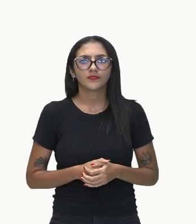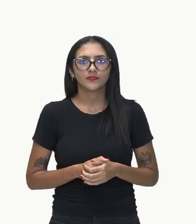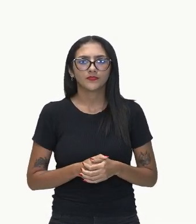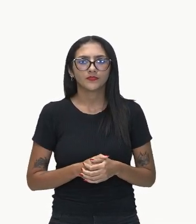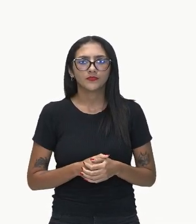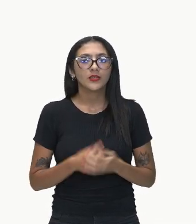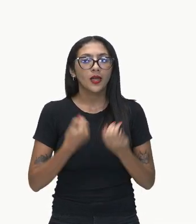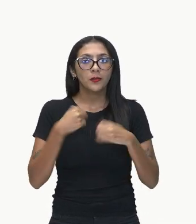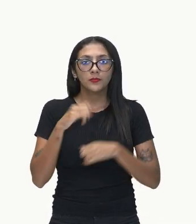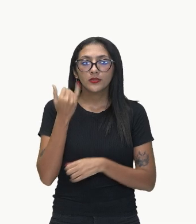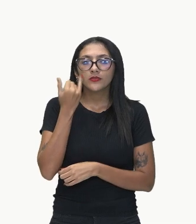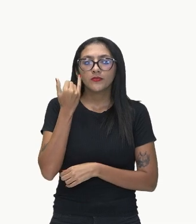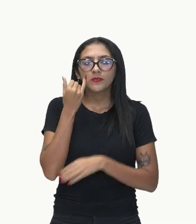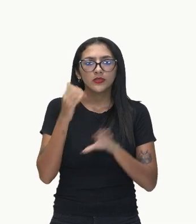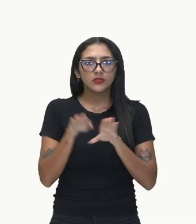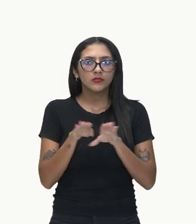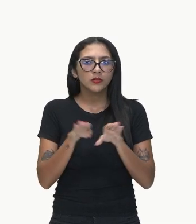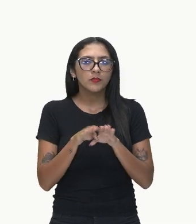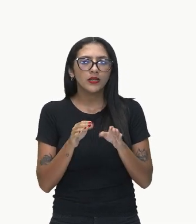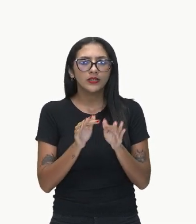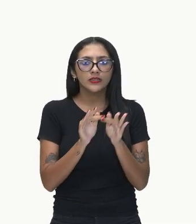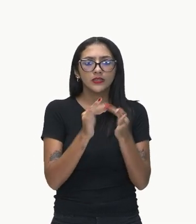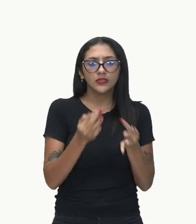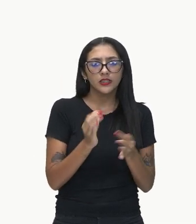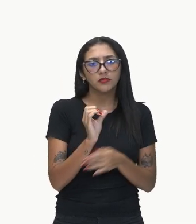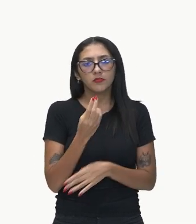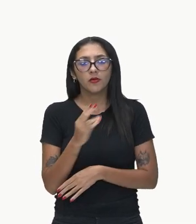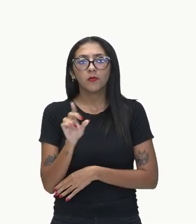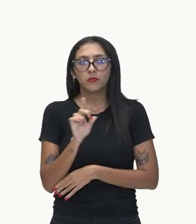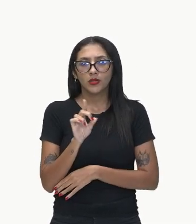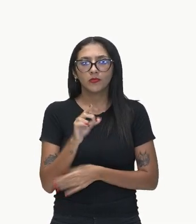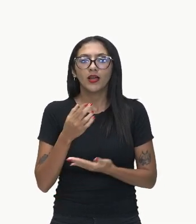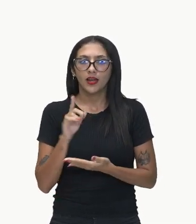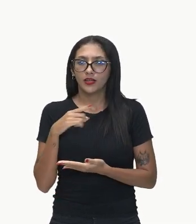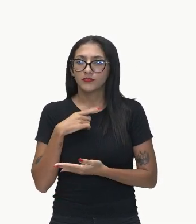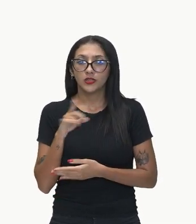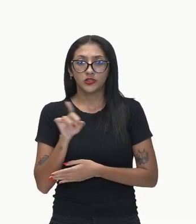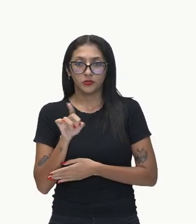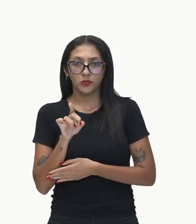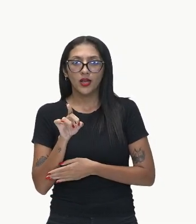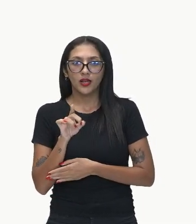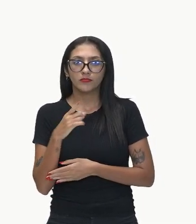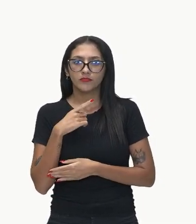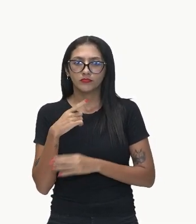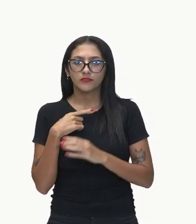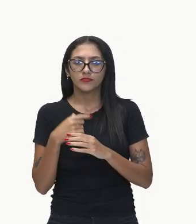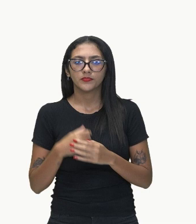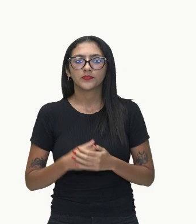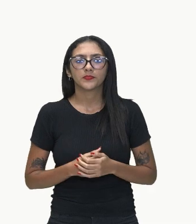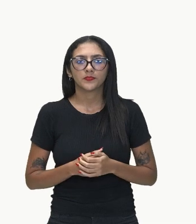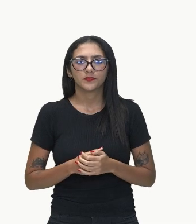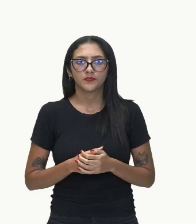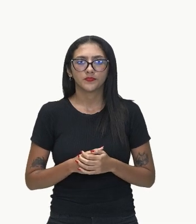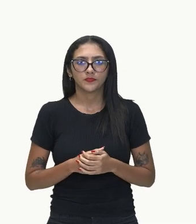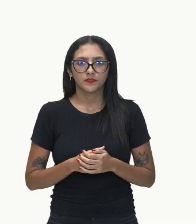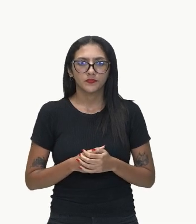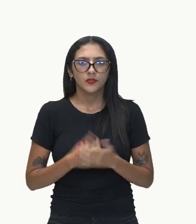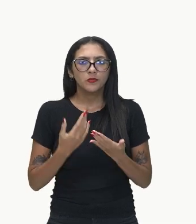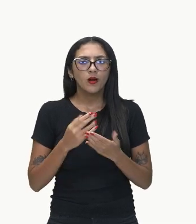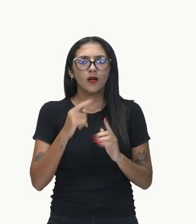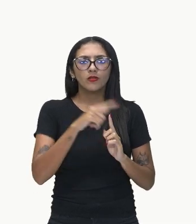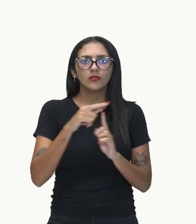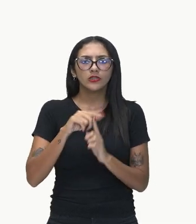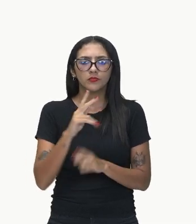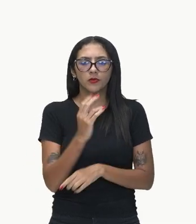eu preciso dizer se ela é saturada ou insaturada. Ela é saturada. Aí eu preciso dizer se ela é homocíclica ou heterocíclica.